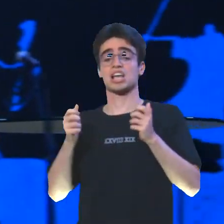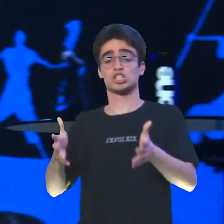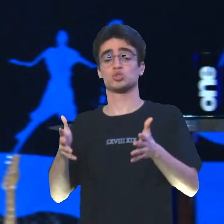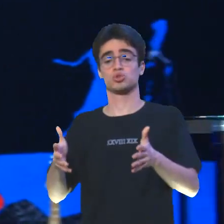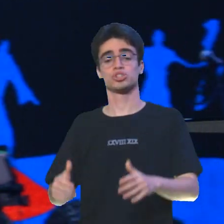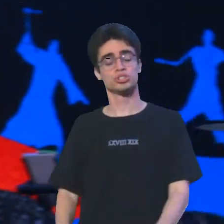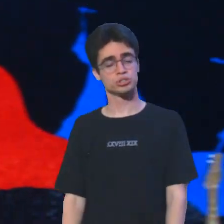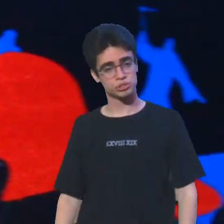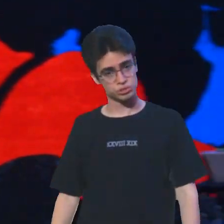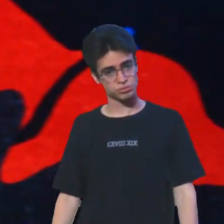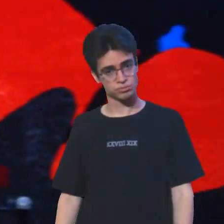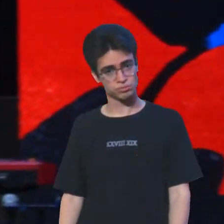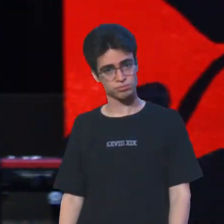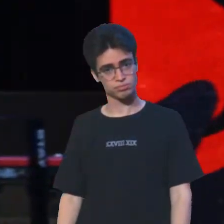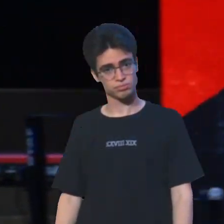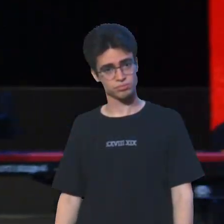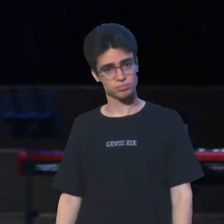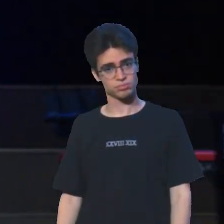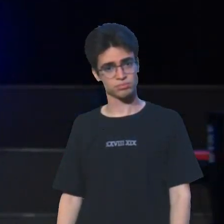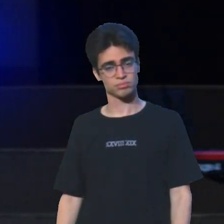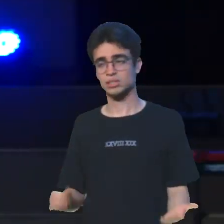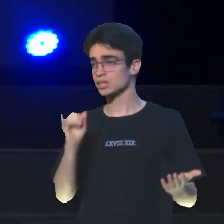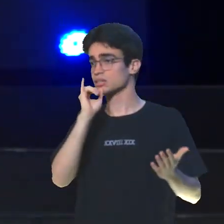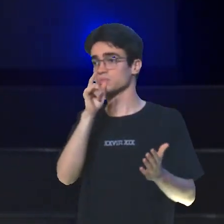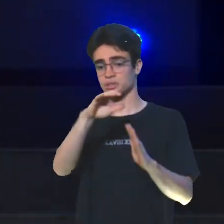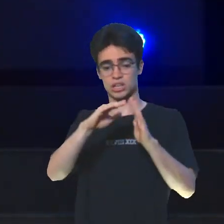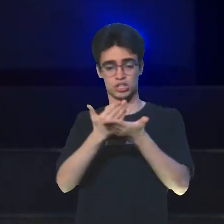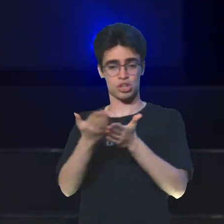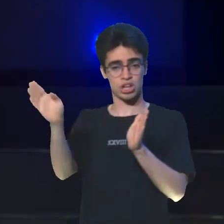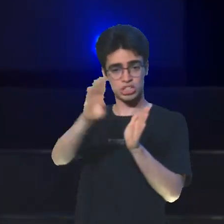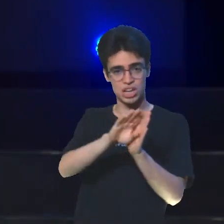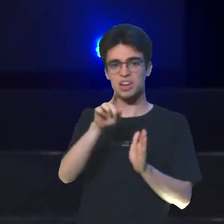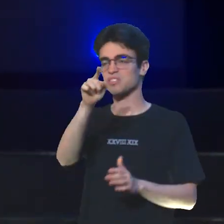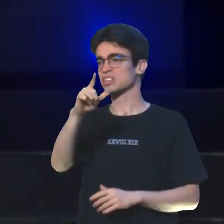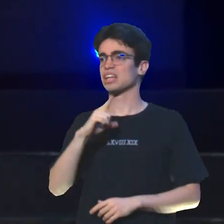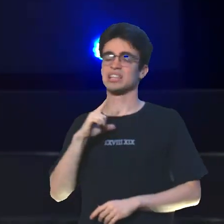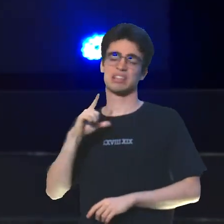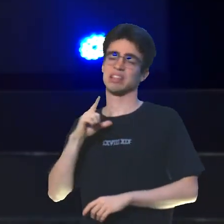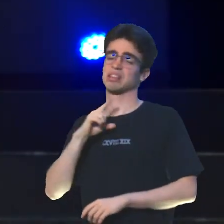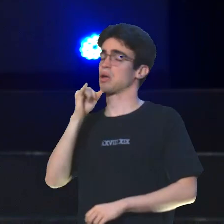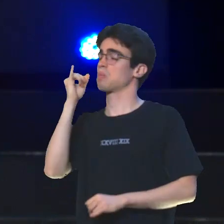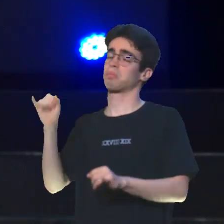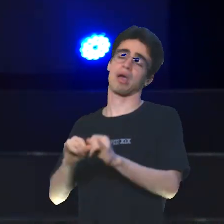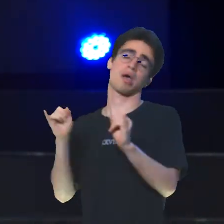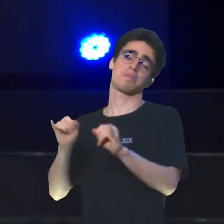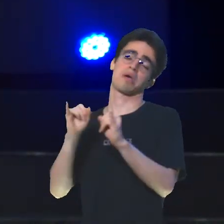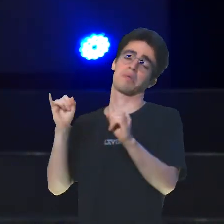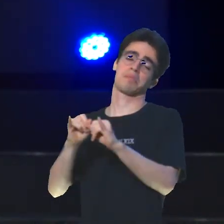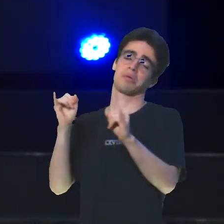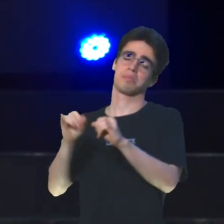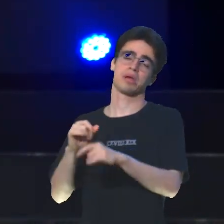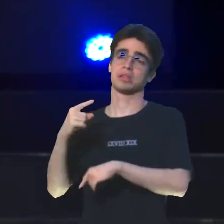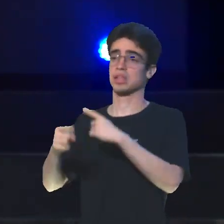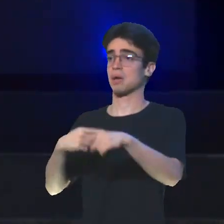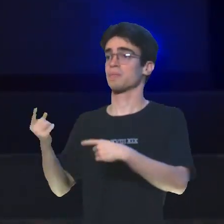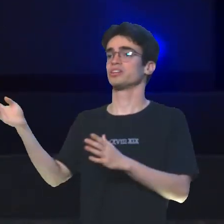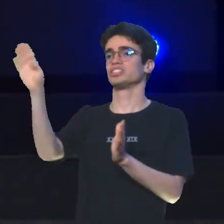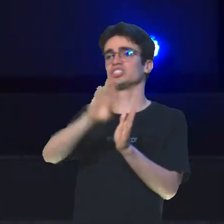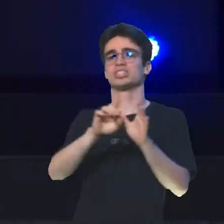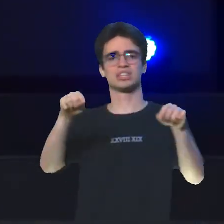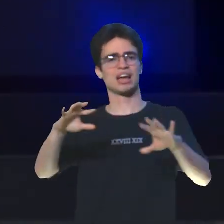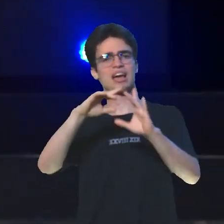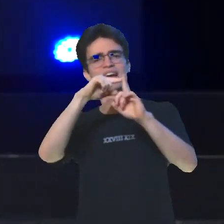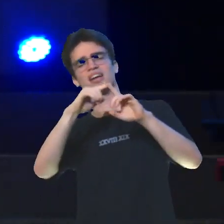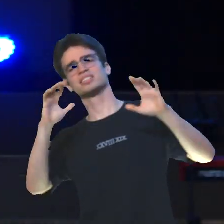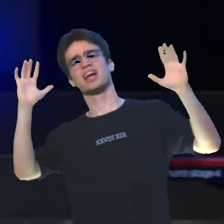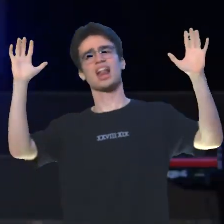atitudes? Por que quando você chega na sua escola você fala um monte de baboseira e depois você vem aqui para a igreja